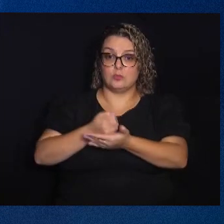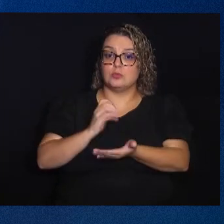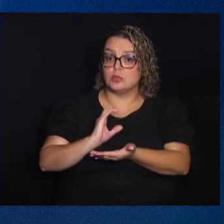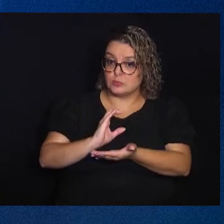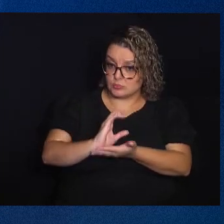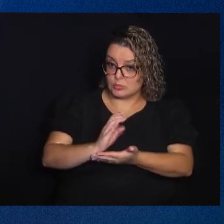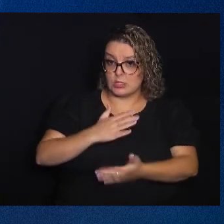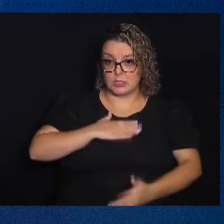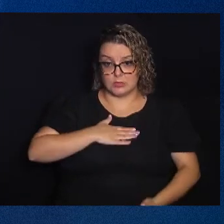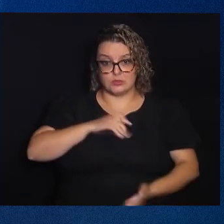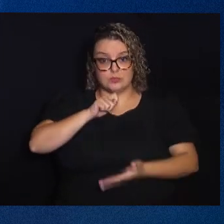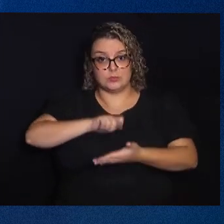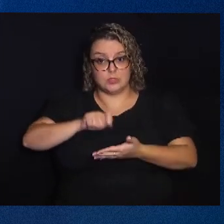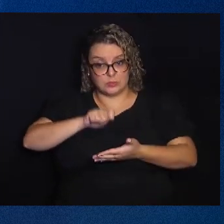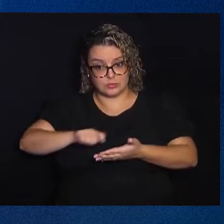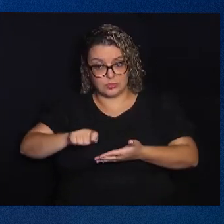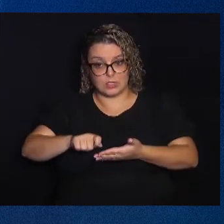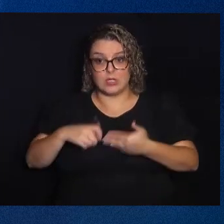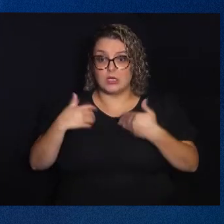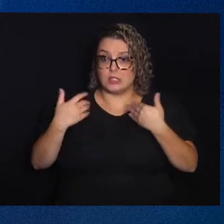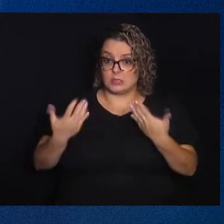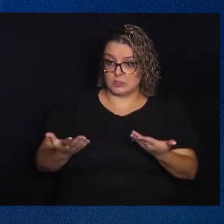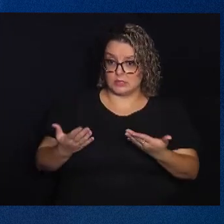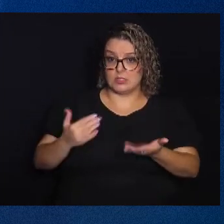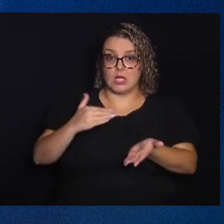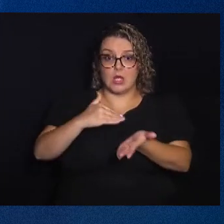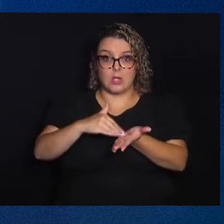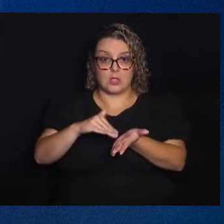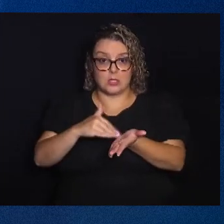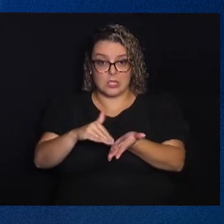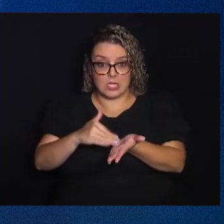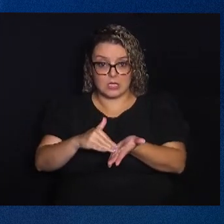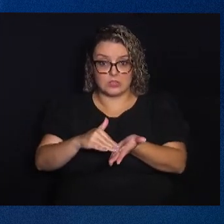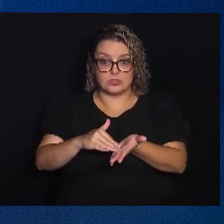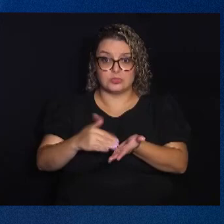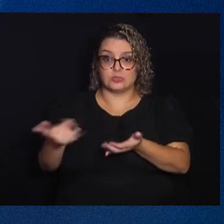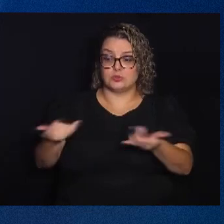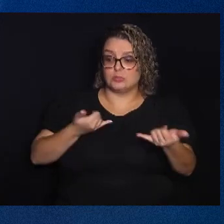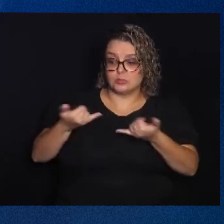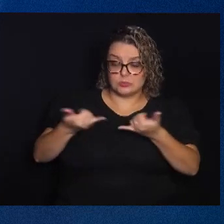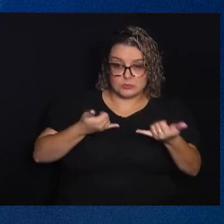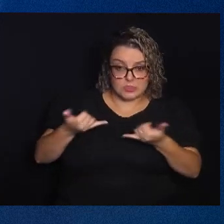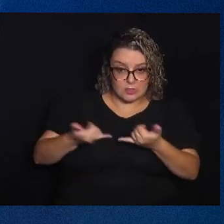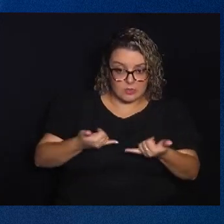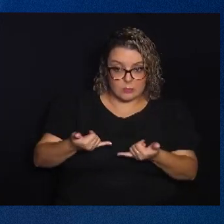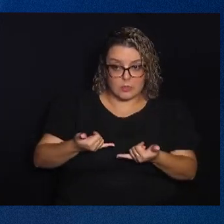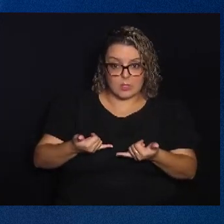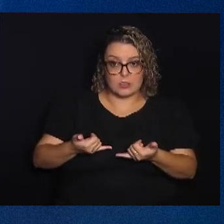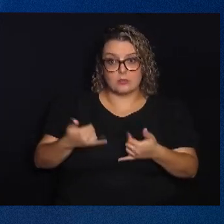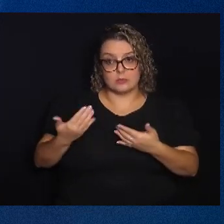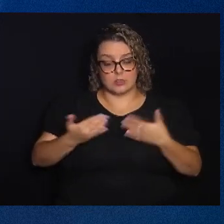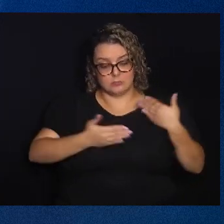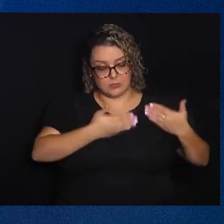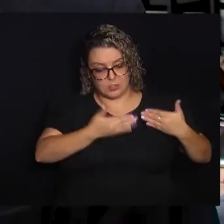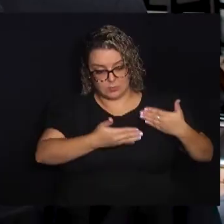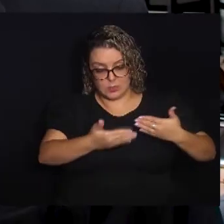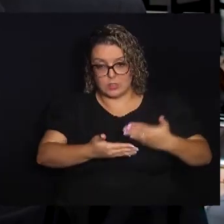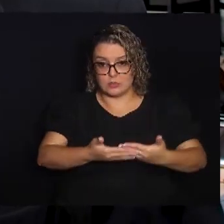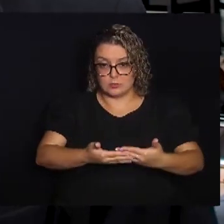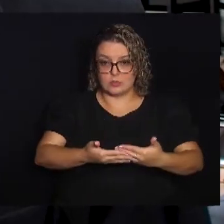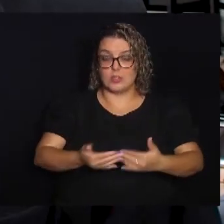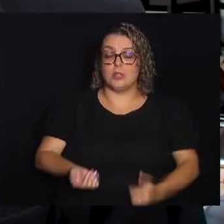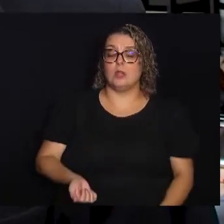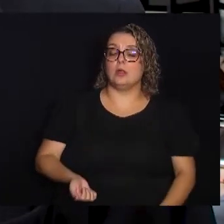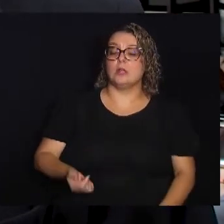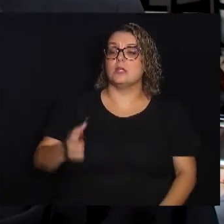emenda impositiva de minha autoria. Então, a Secretaria nos informou que, desde então,